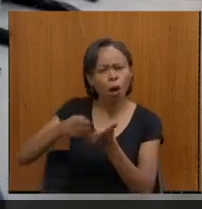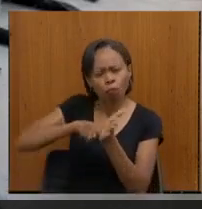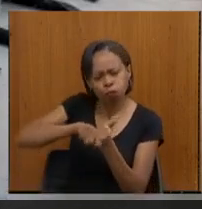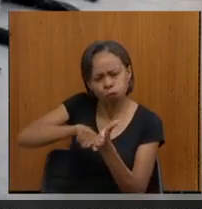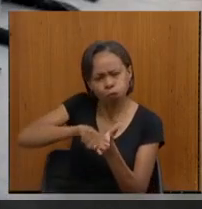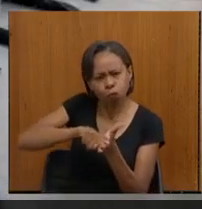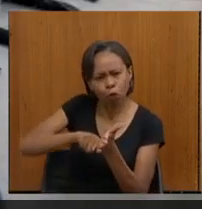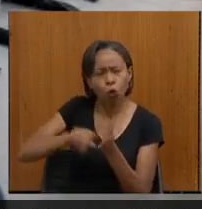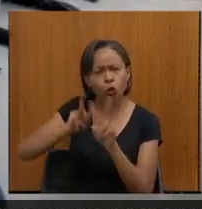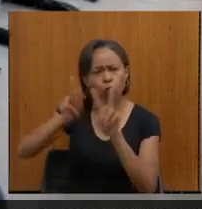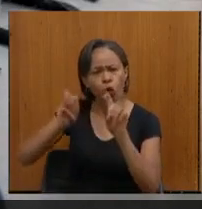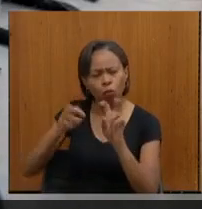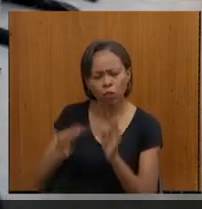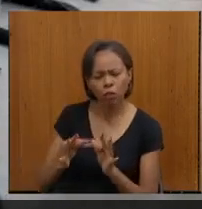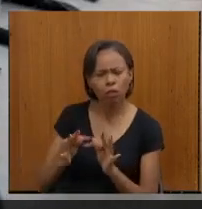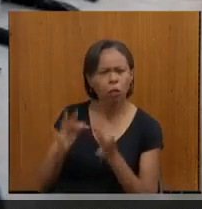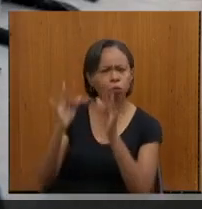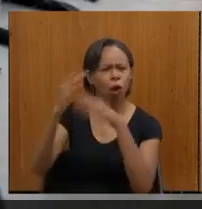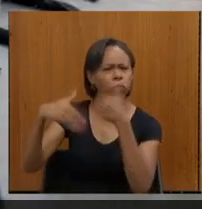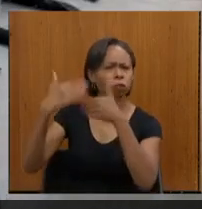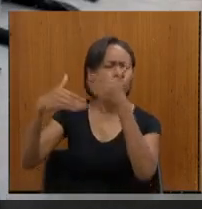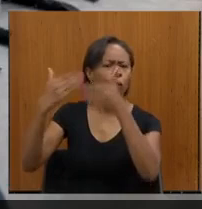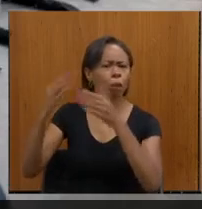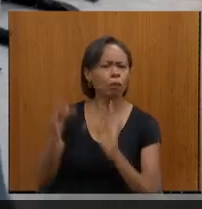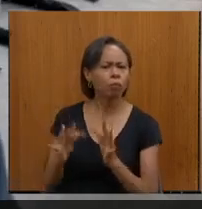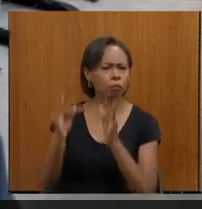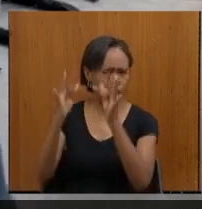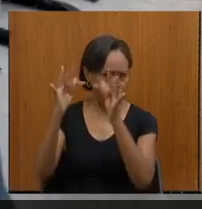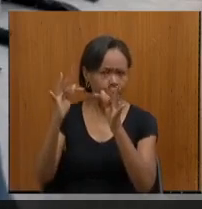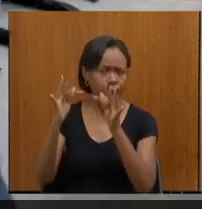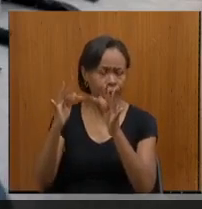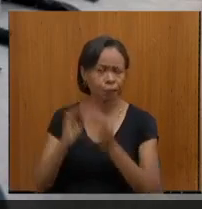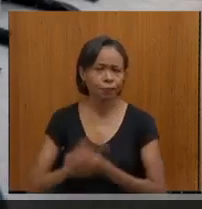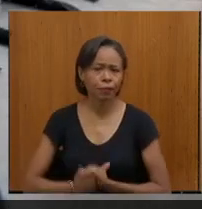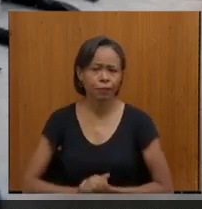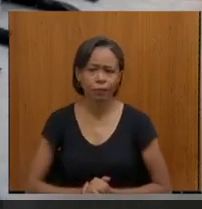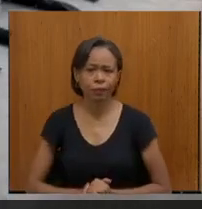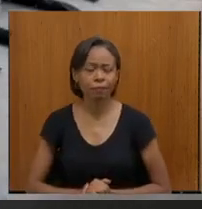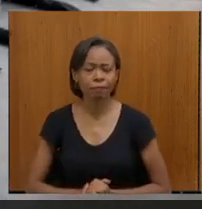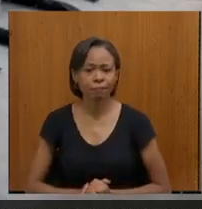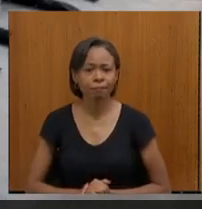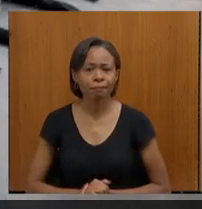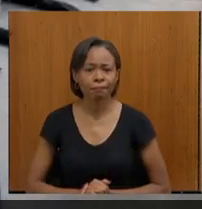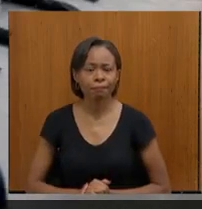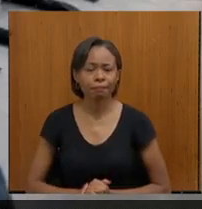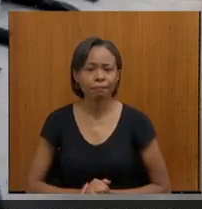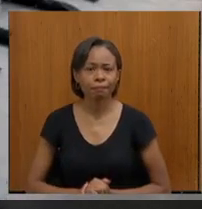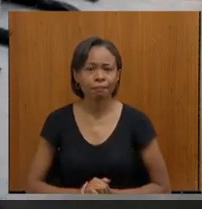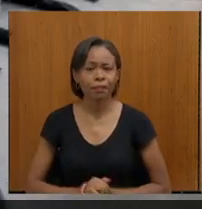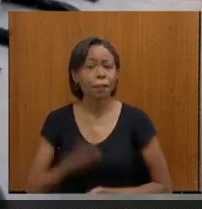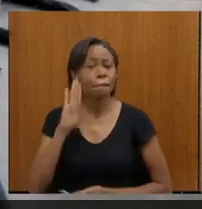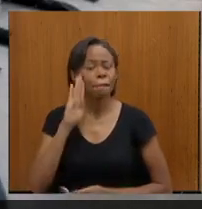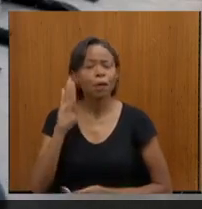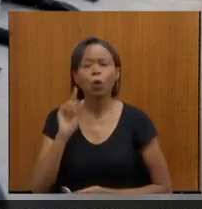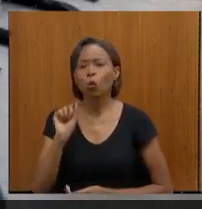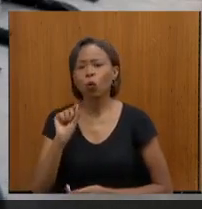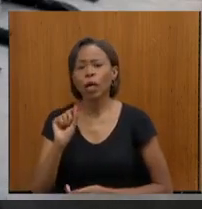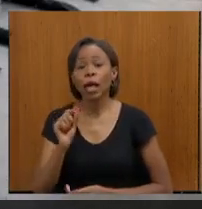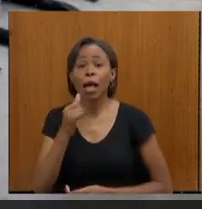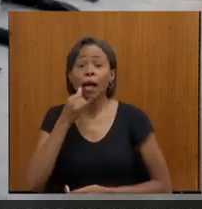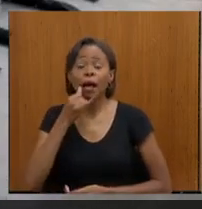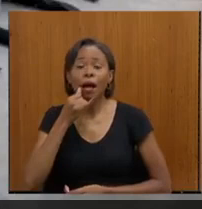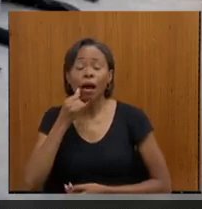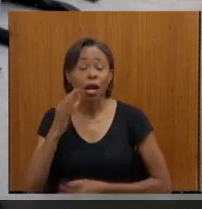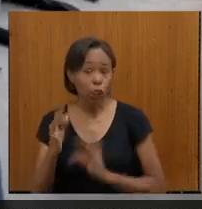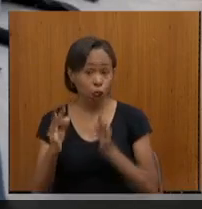da tecnologia de ele que por isso duas tem exatamente a tecnologia que você